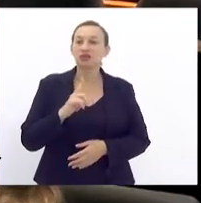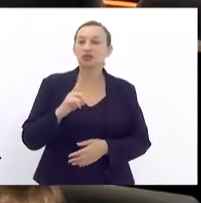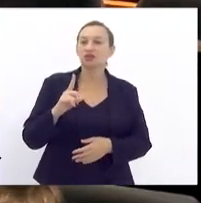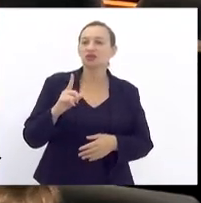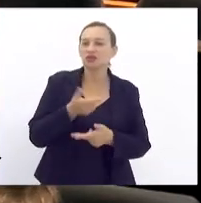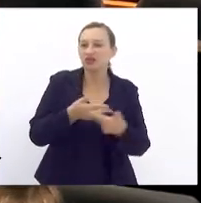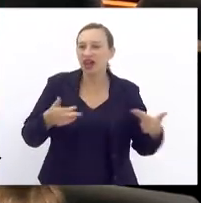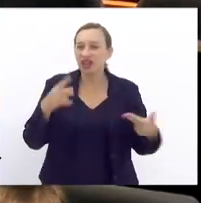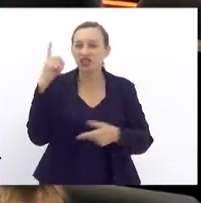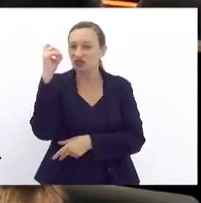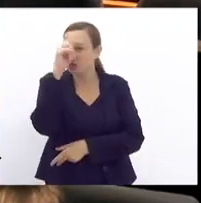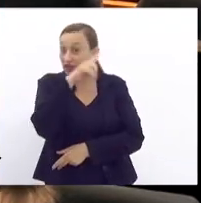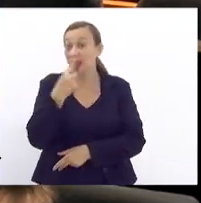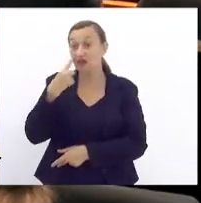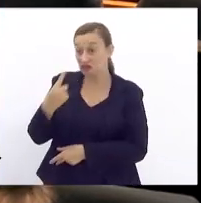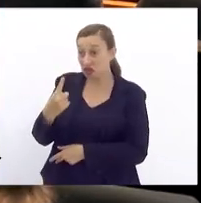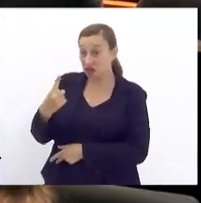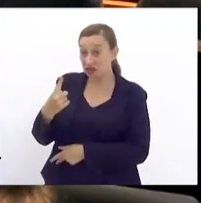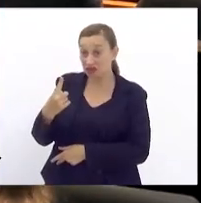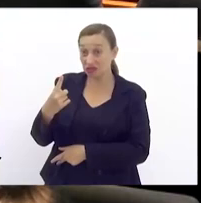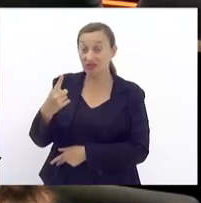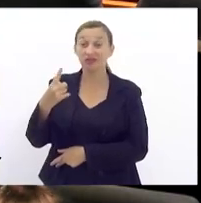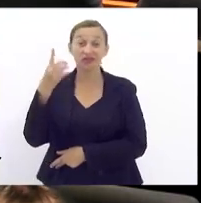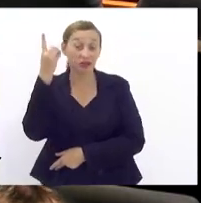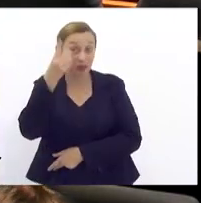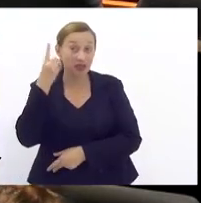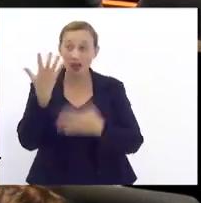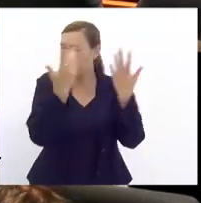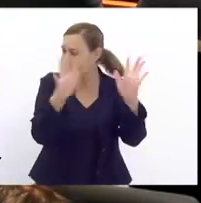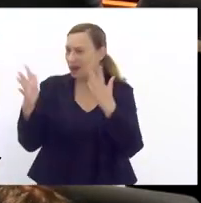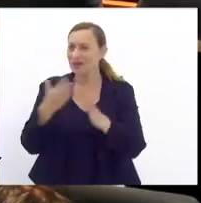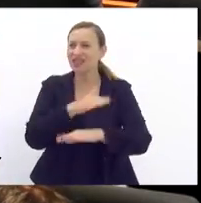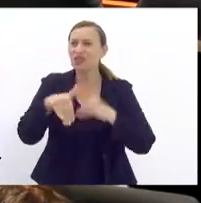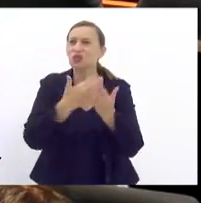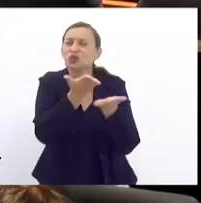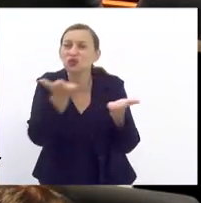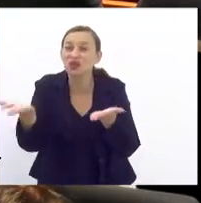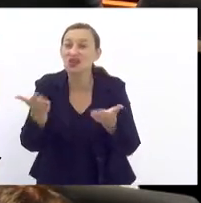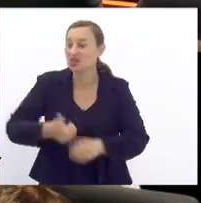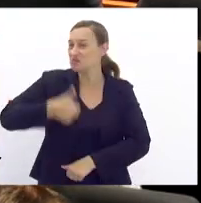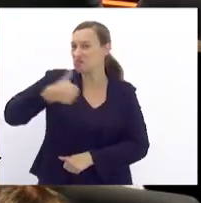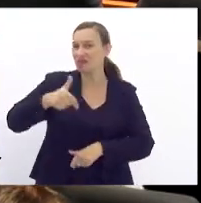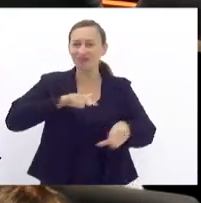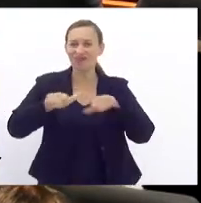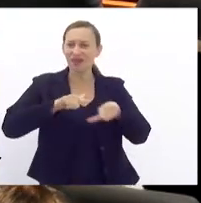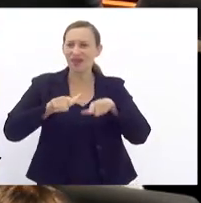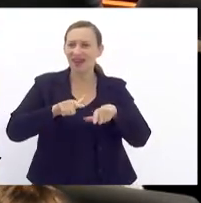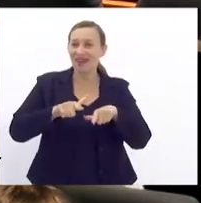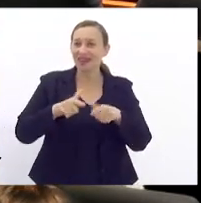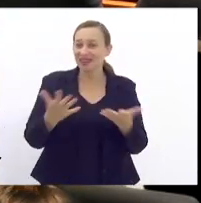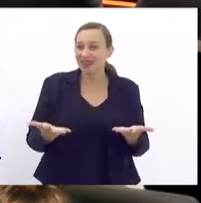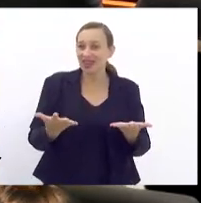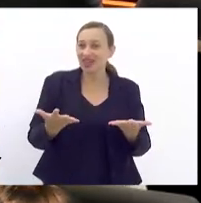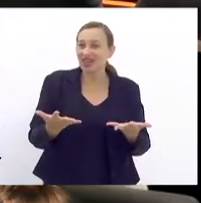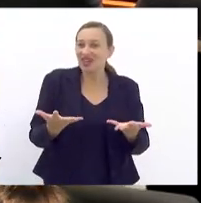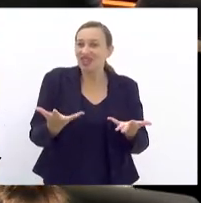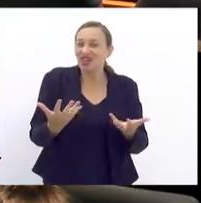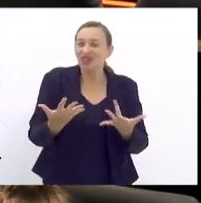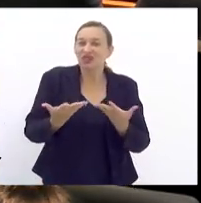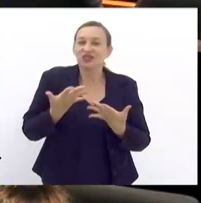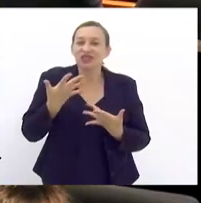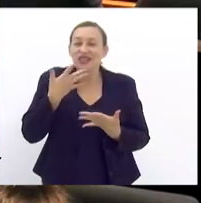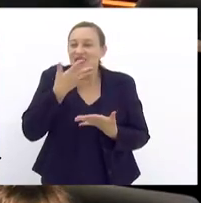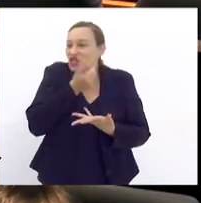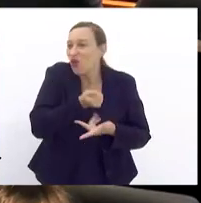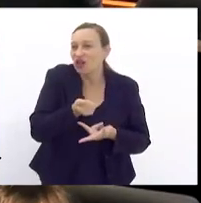viram senhores deputados e eu Saúdo todos vocês primeiro mandato é aquela coisa deve ser aquela coisa gostosa